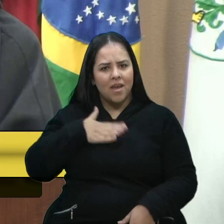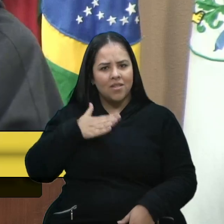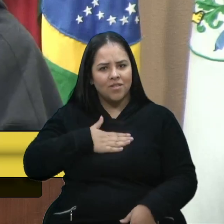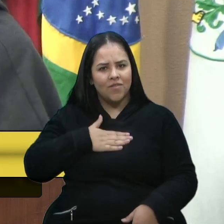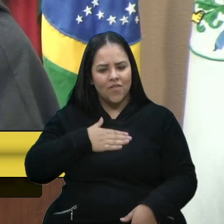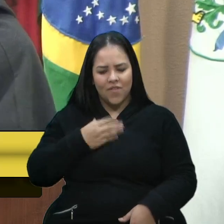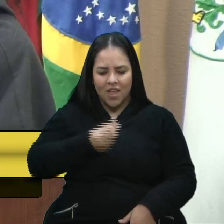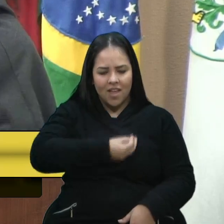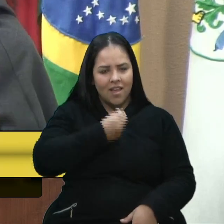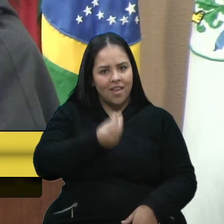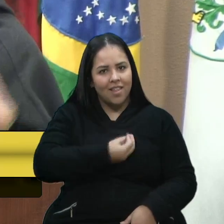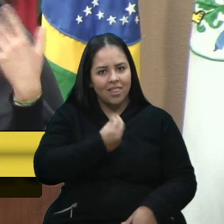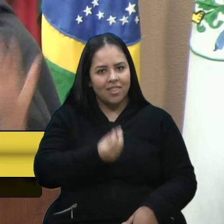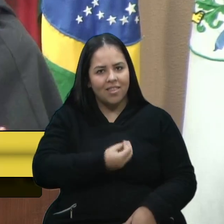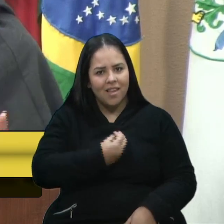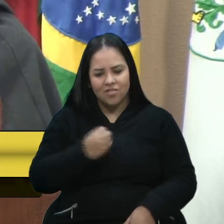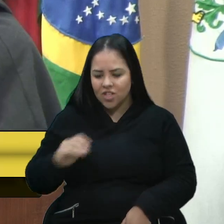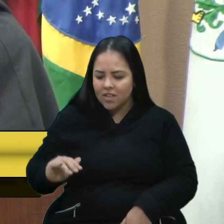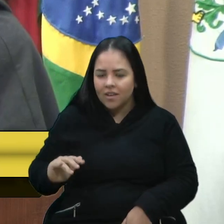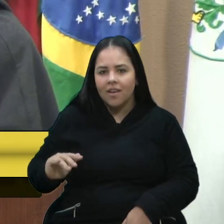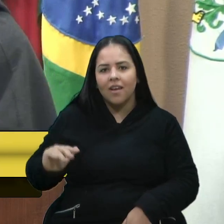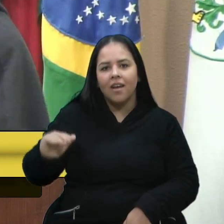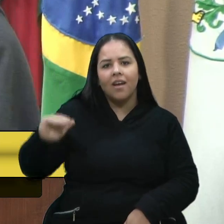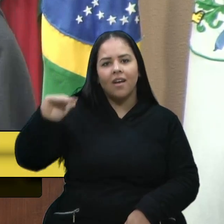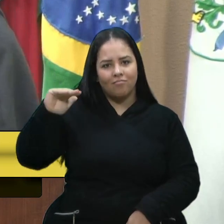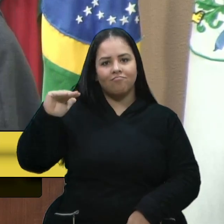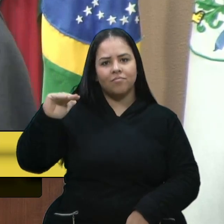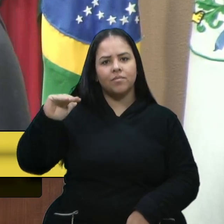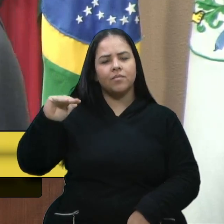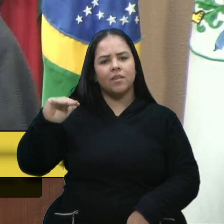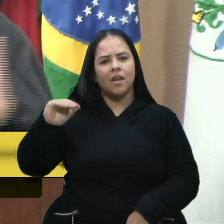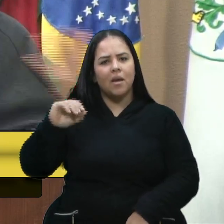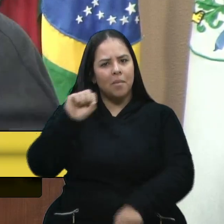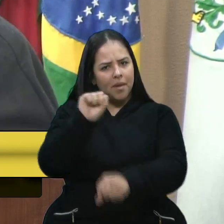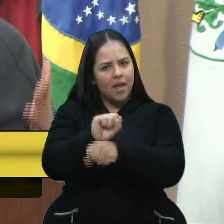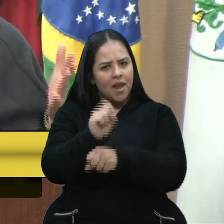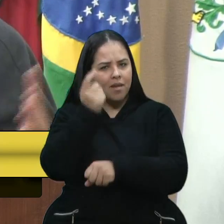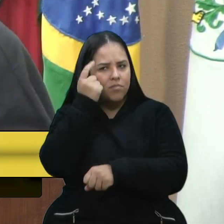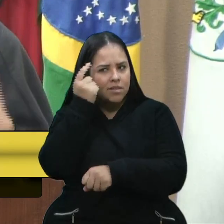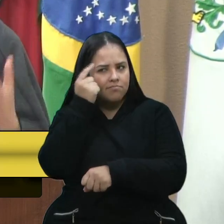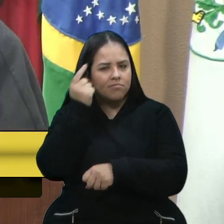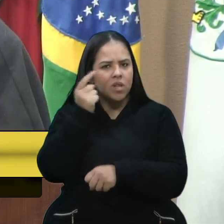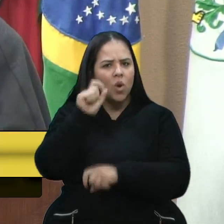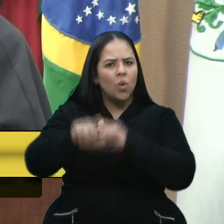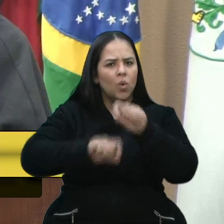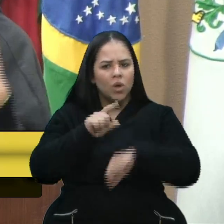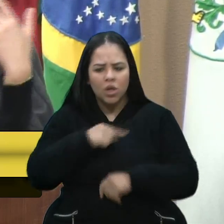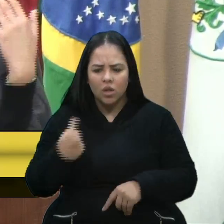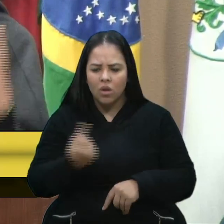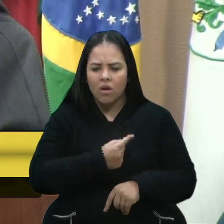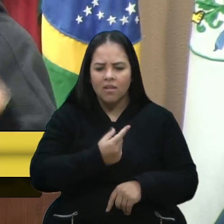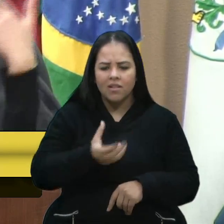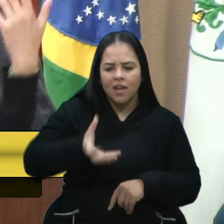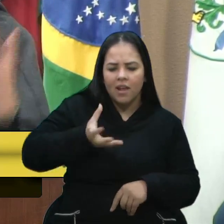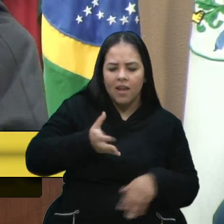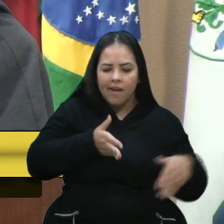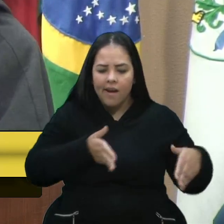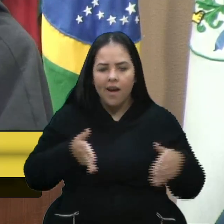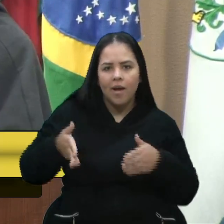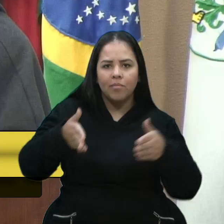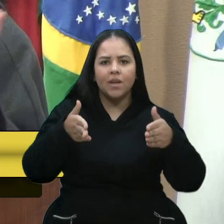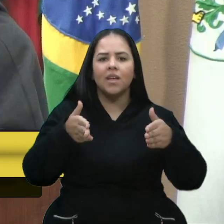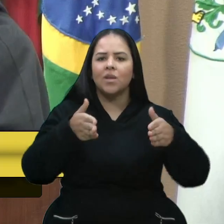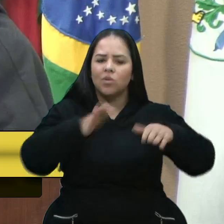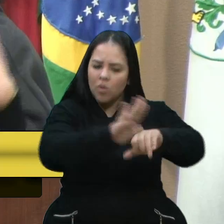vivências, pararmos para pensar em quais que são os caminhos que nós queremos para dentro dos nossos